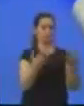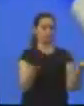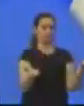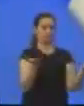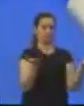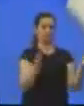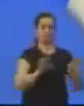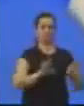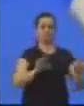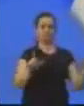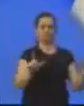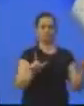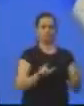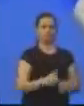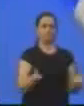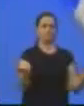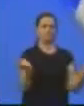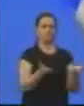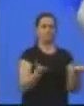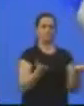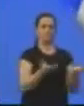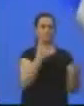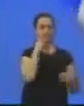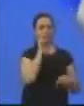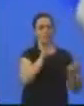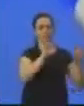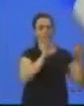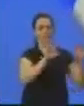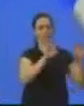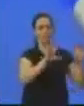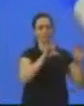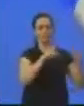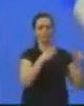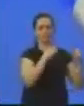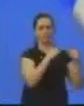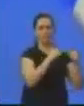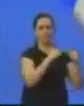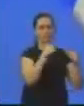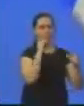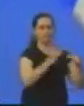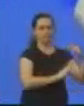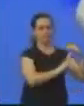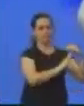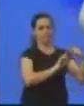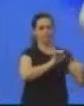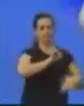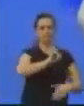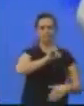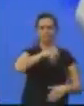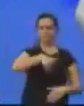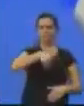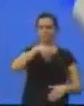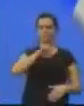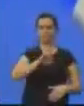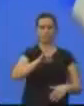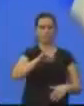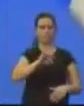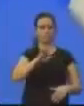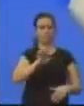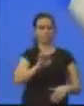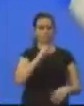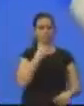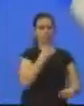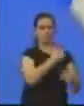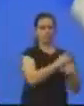diferentes. Vamos agora a alguns casos especiais de limites. Alguns casos em que eu tenho